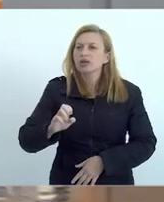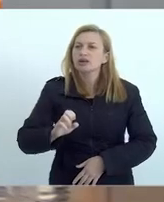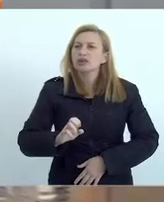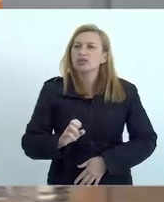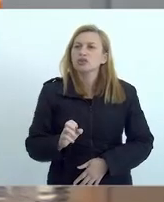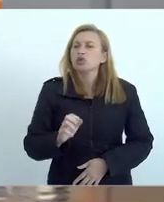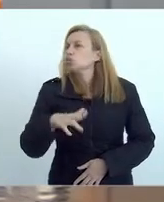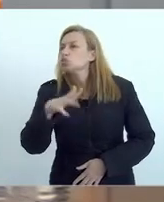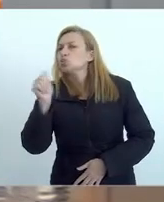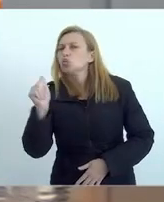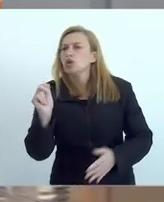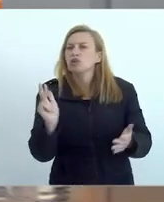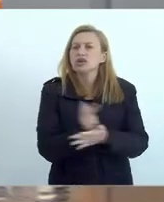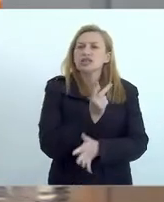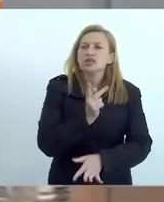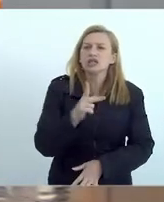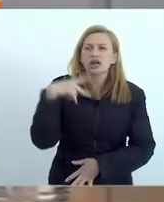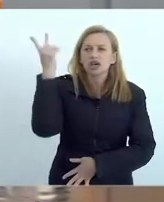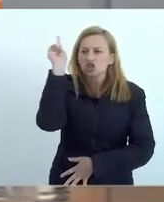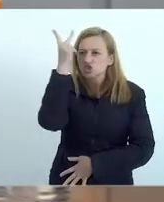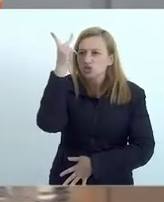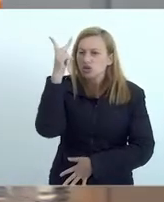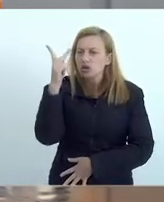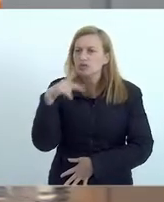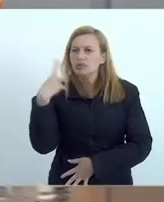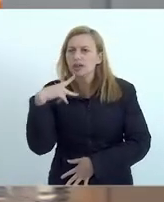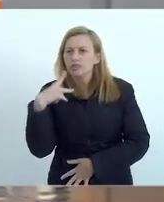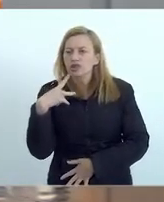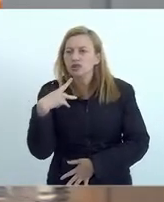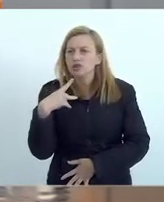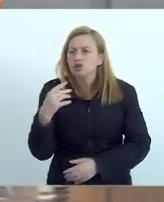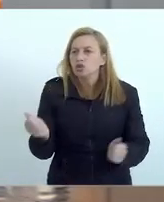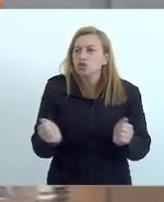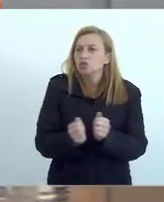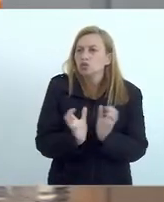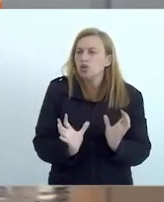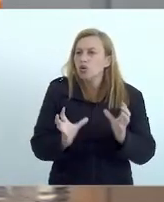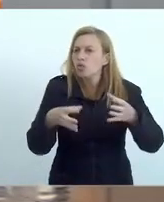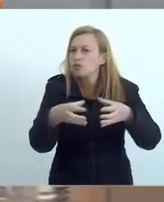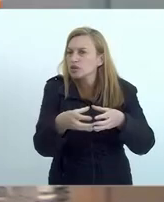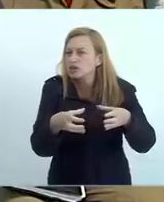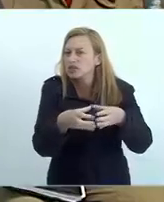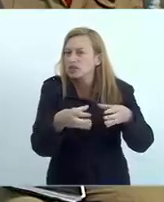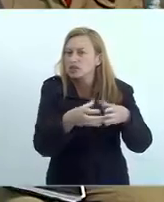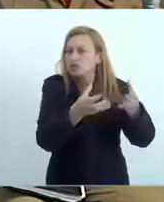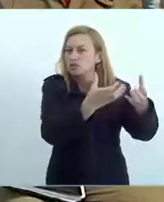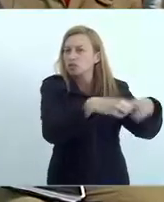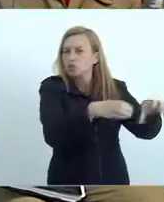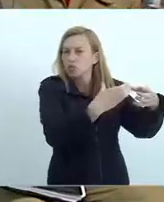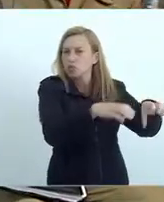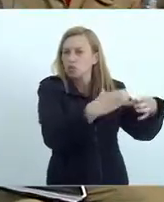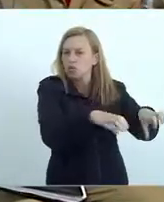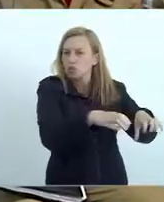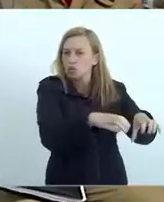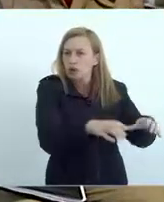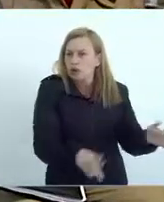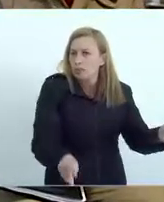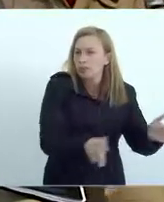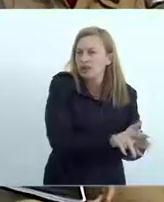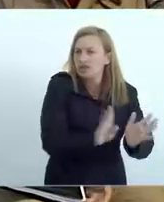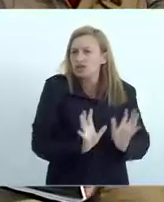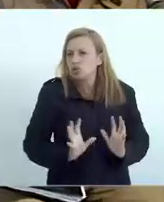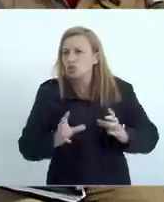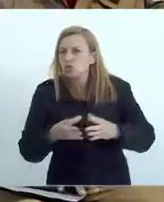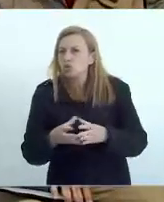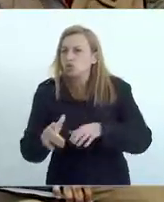Marcelo nunca antes na história desse Parlamento ouvir e com a comissão dos concursados fazendo parte